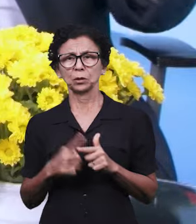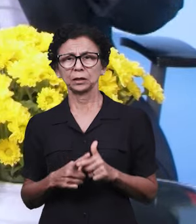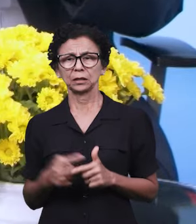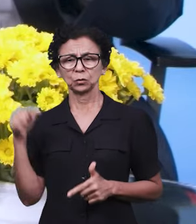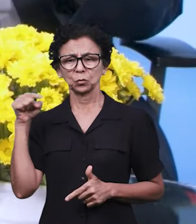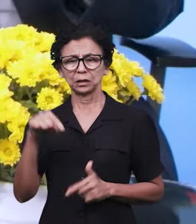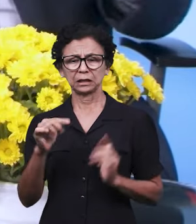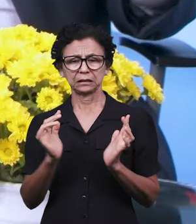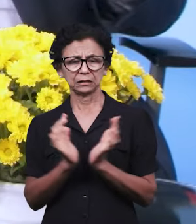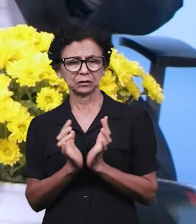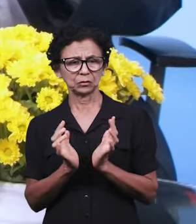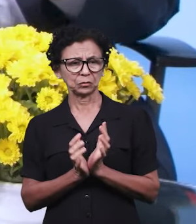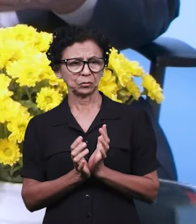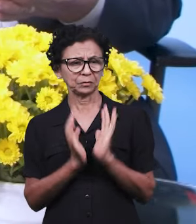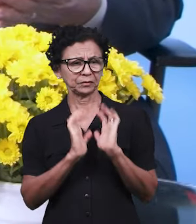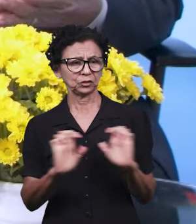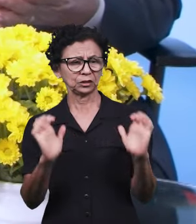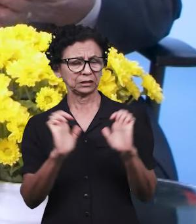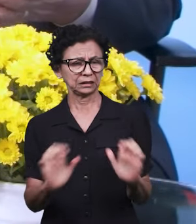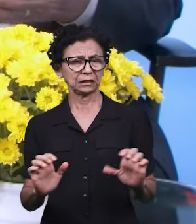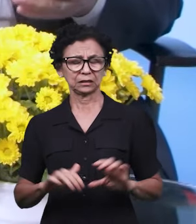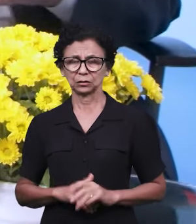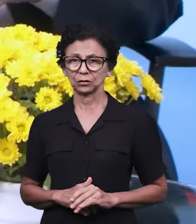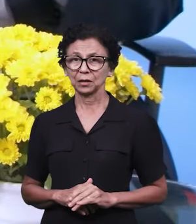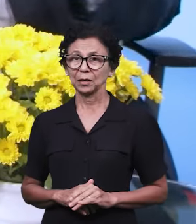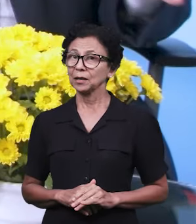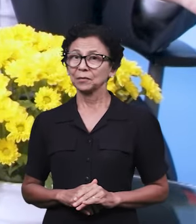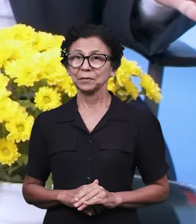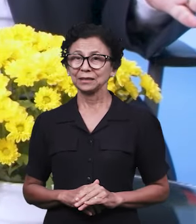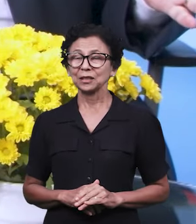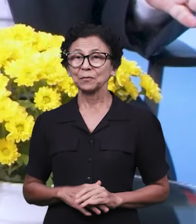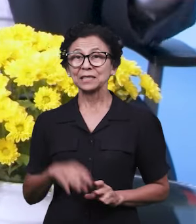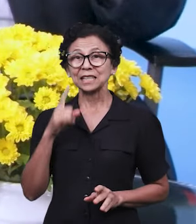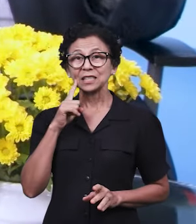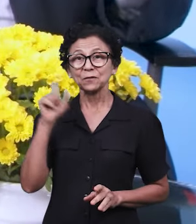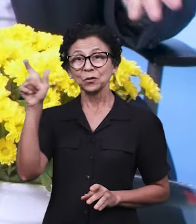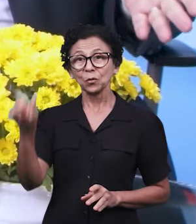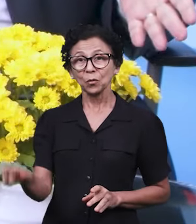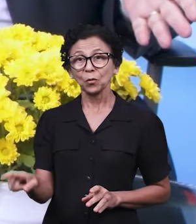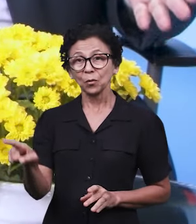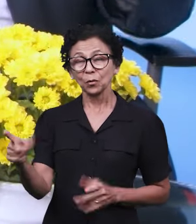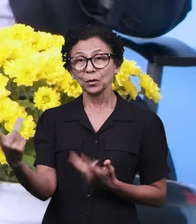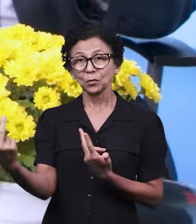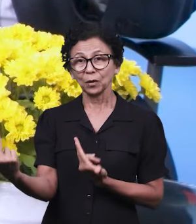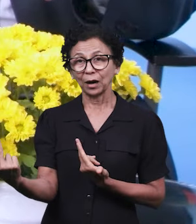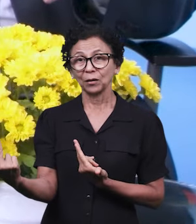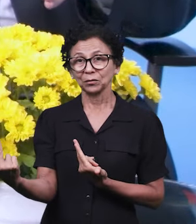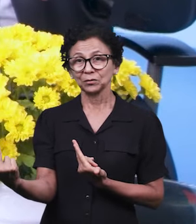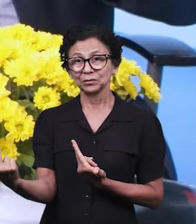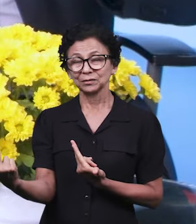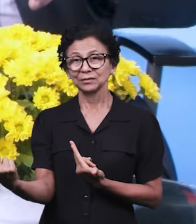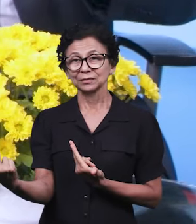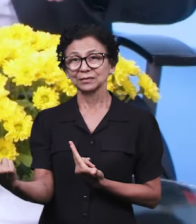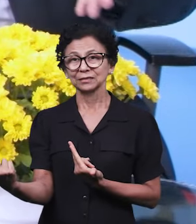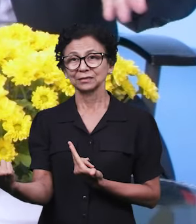quando ele Exatamente. vê alguém Perfeito, que é par pastor. com ele, isso já dá um acesso. Isso mesmo. Aí acontece o que nós estamos chamando